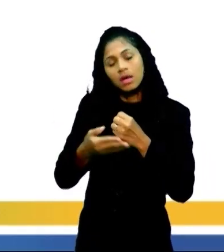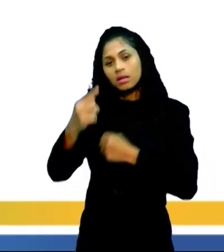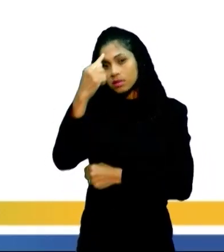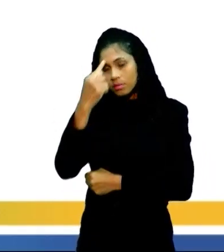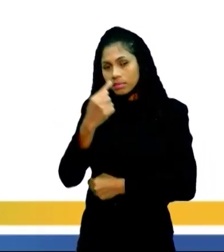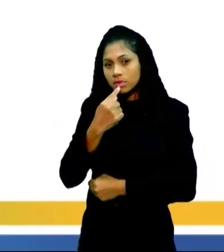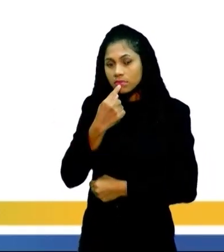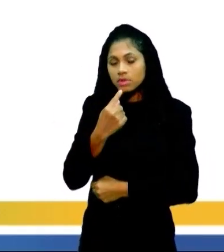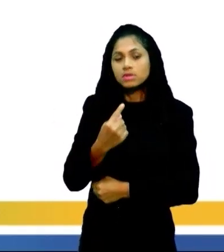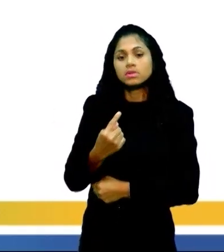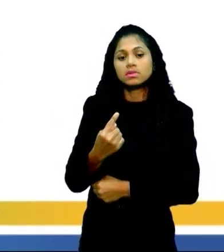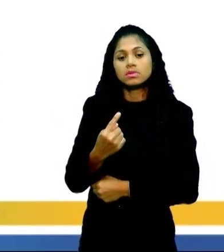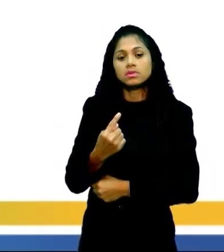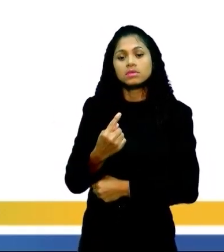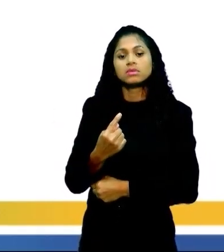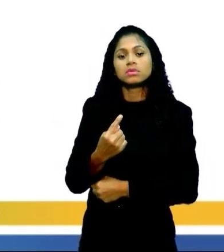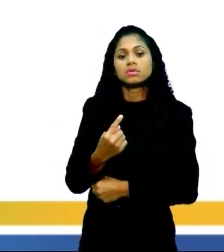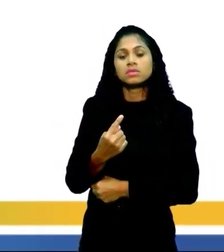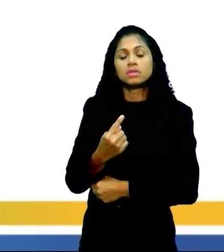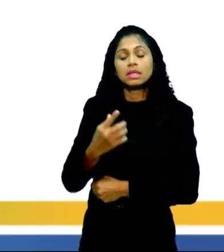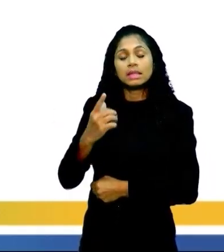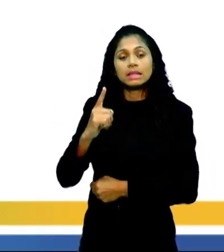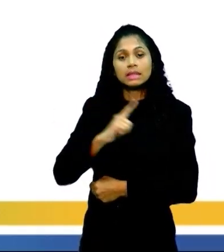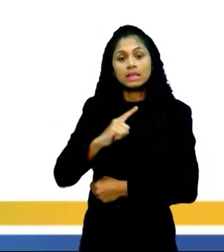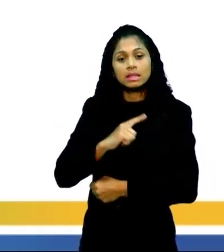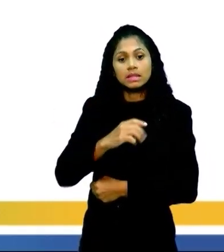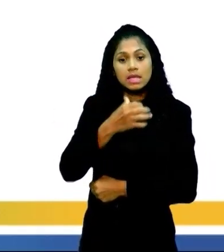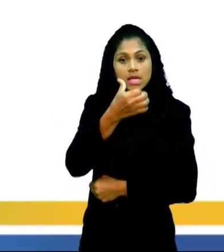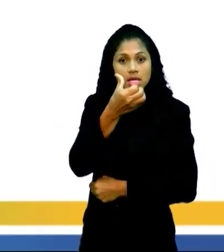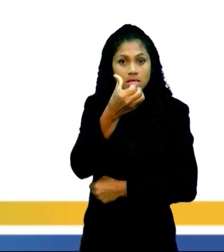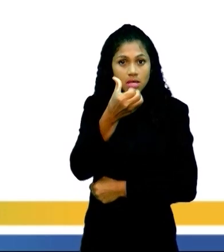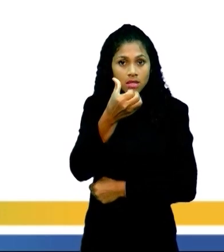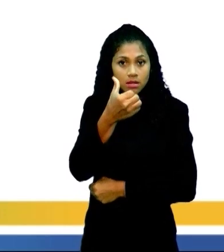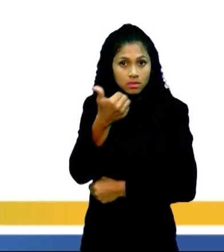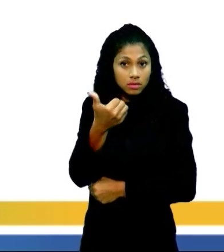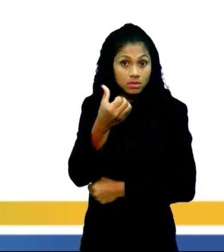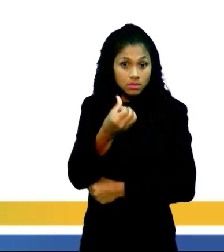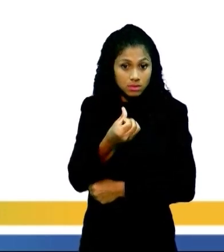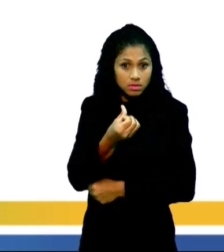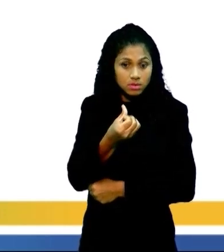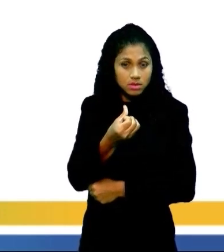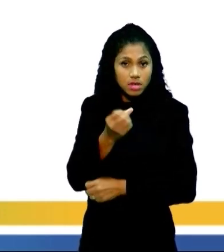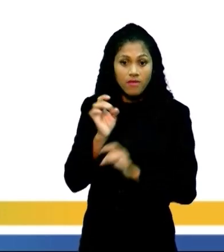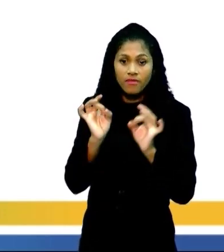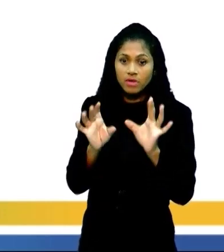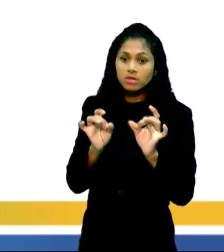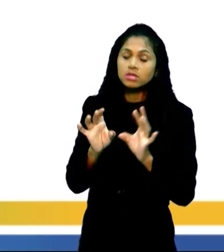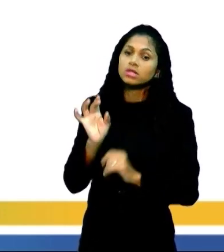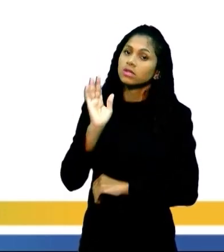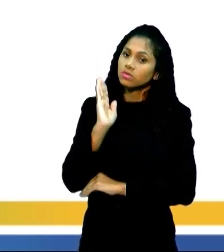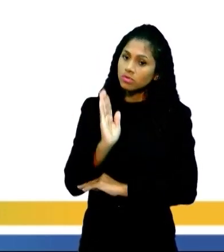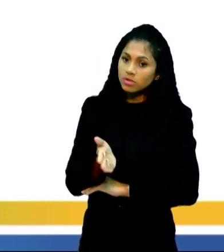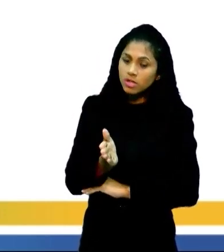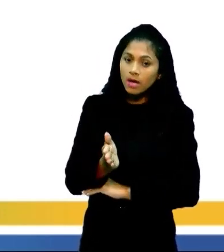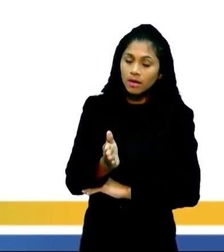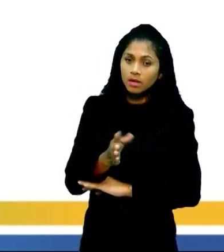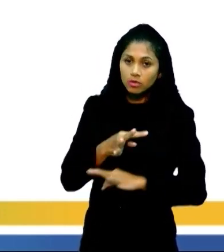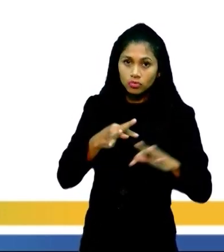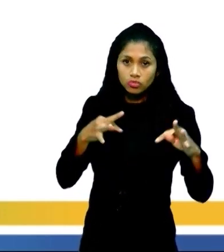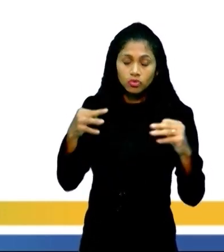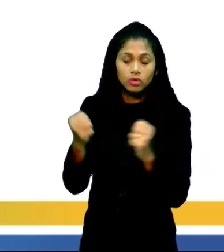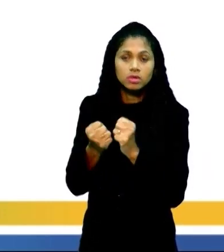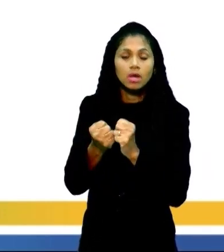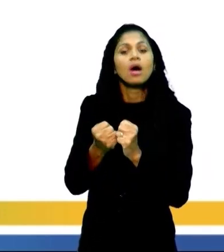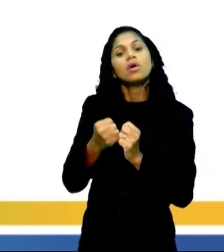temos, 16 vendidos em um total de 42. Por isso, a razão